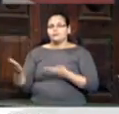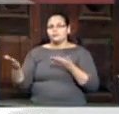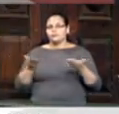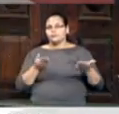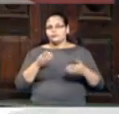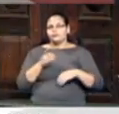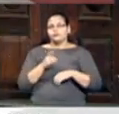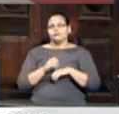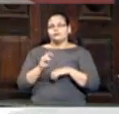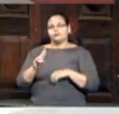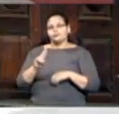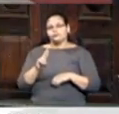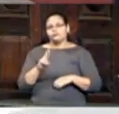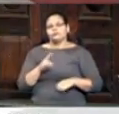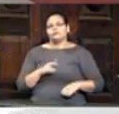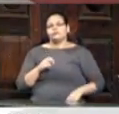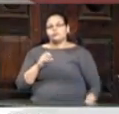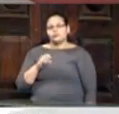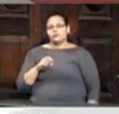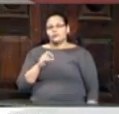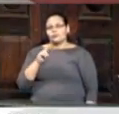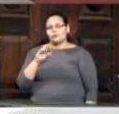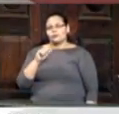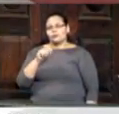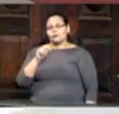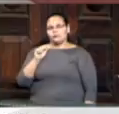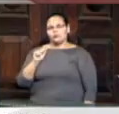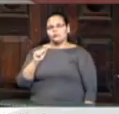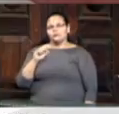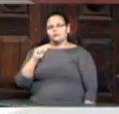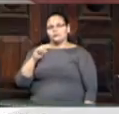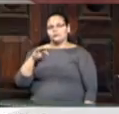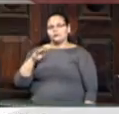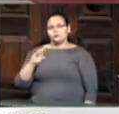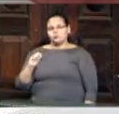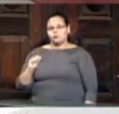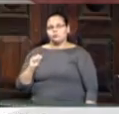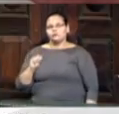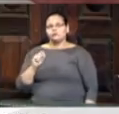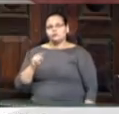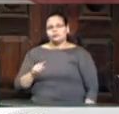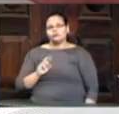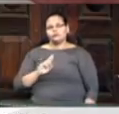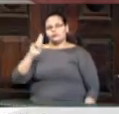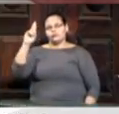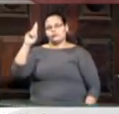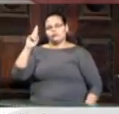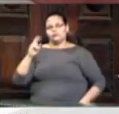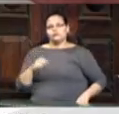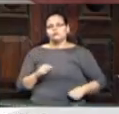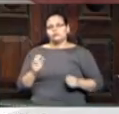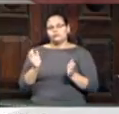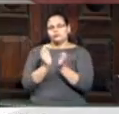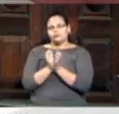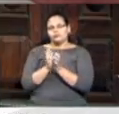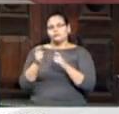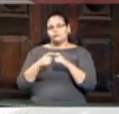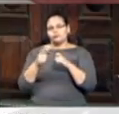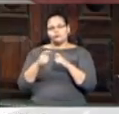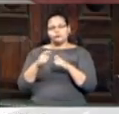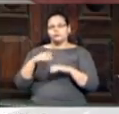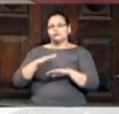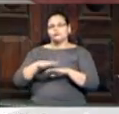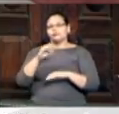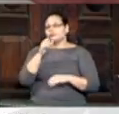Convido o Dr. Omar da Rosa Santos, representando a Academia Nacional de Medicina, a mais antiga academia do